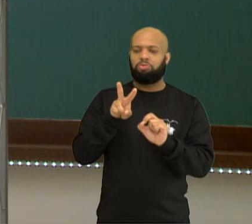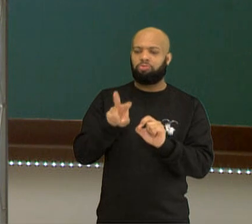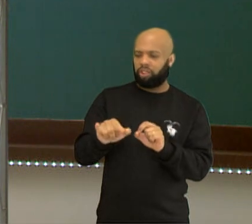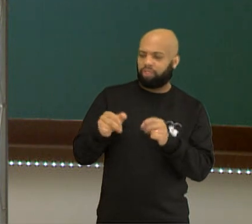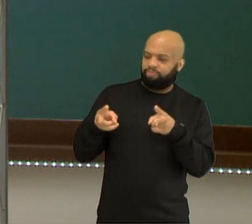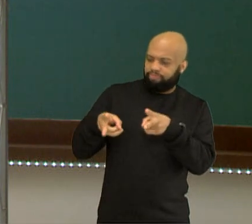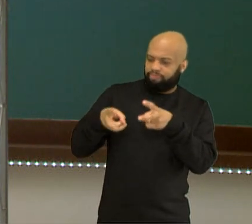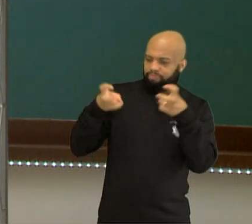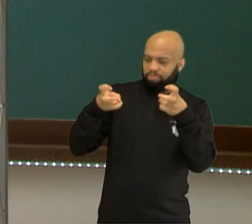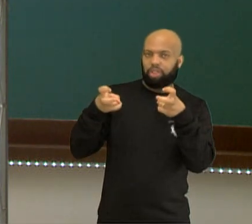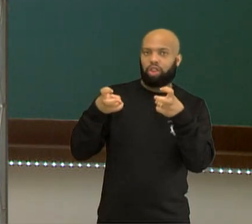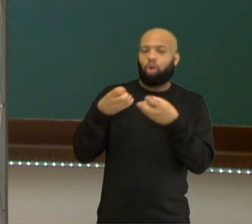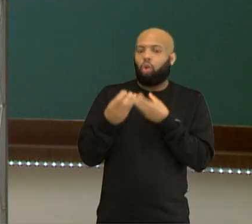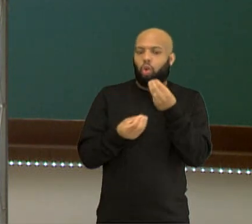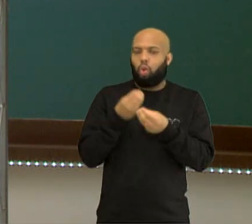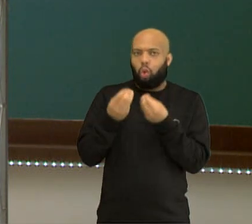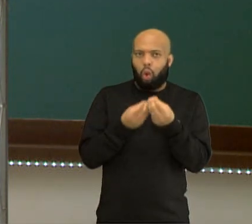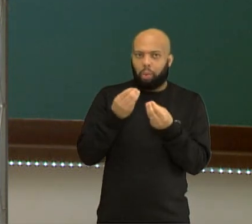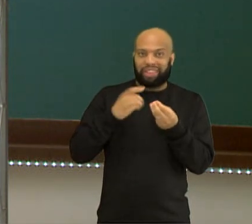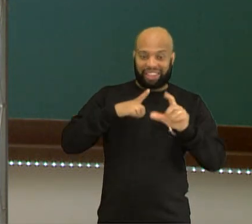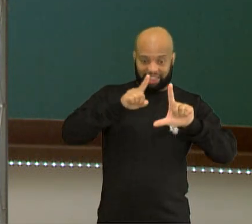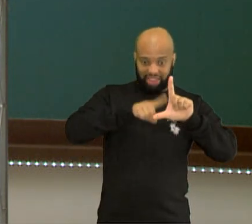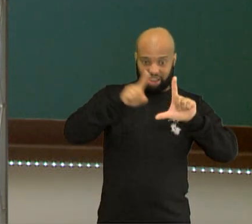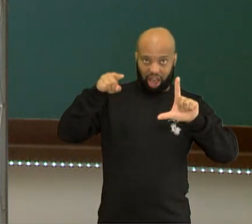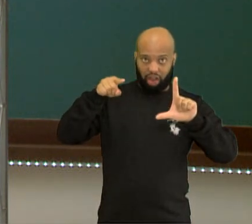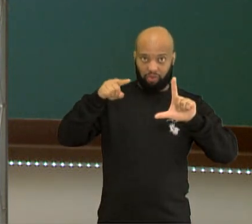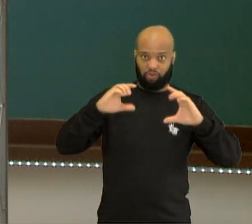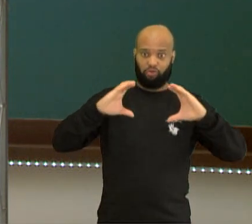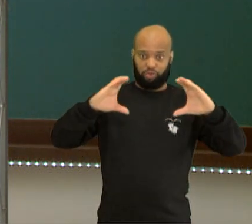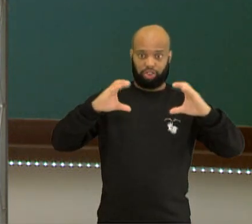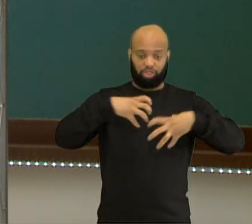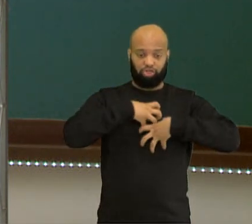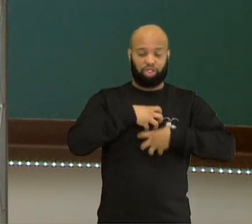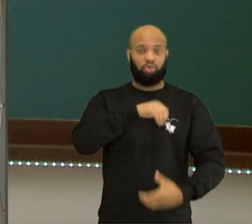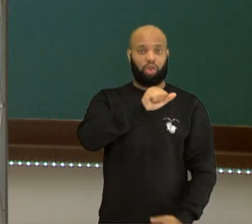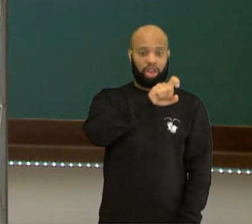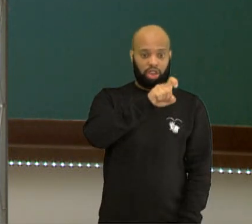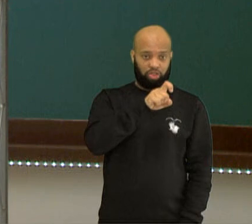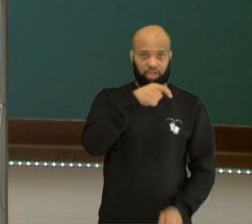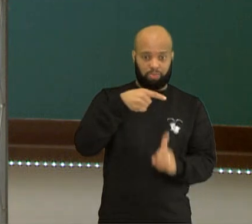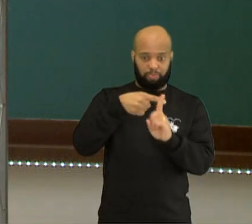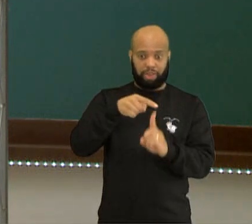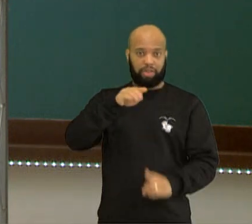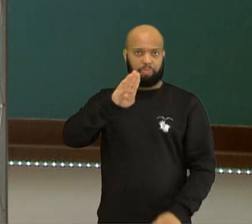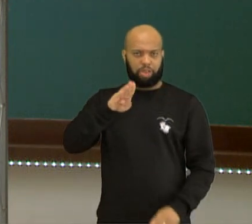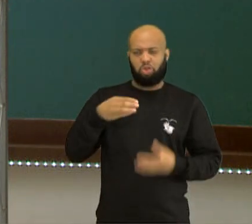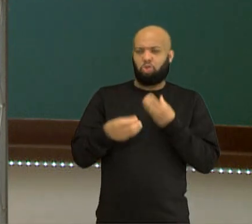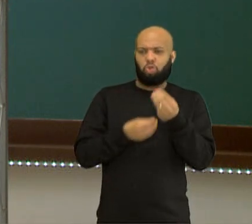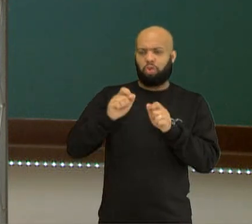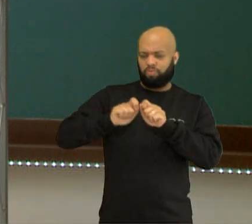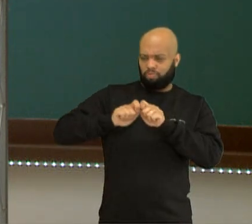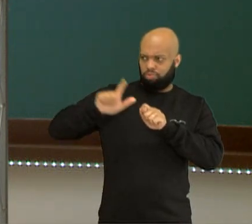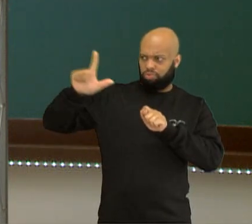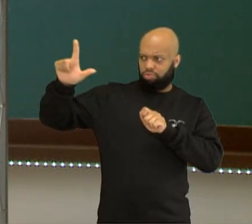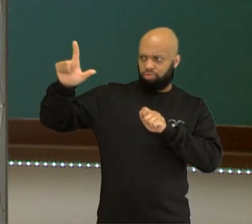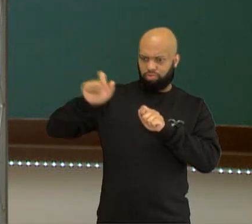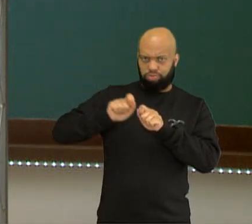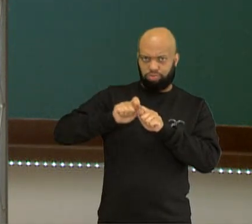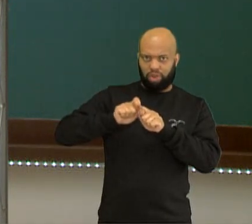né? E o crescimento aí, ou decrescimento de uma função afim, gente. Isso mesmo, nós vamos trabalhar aí em cima da função afim